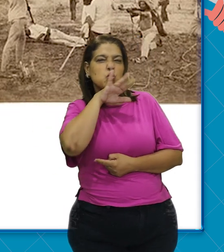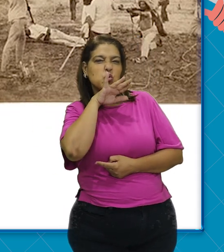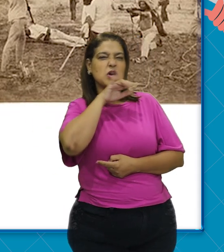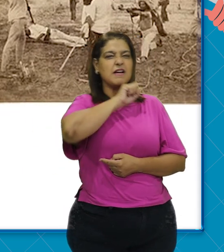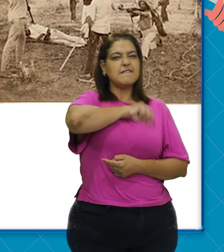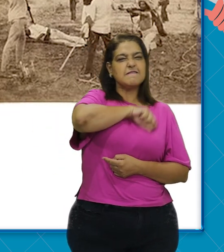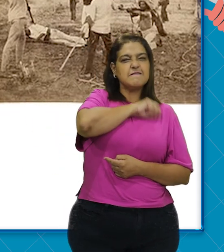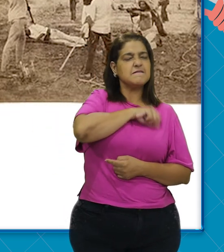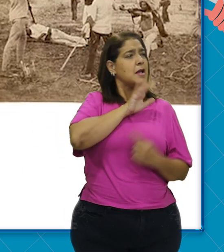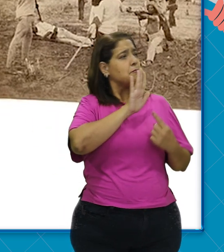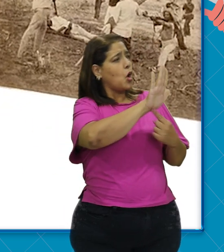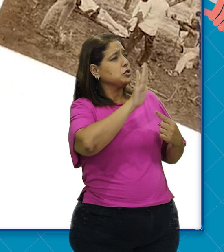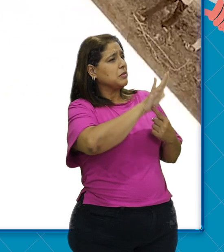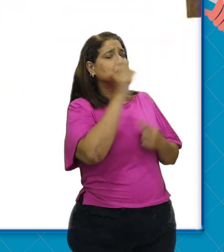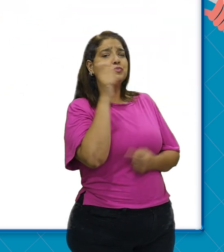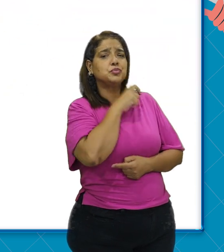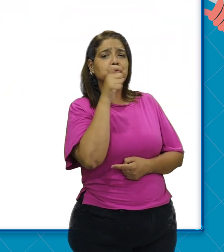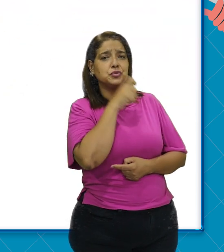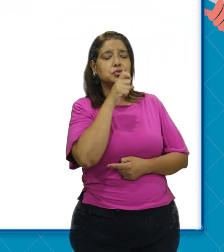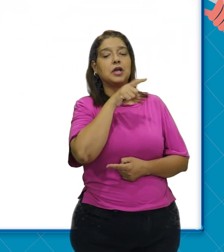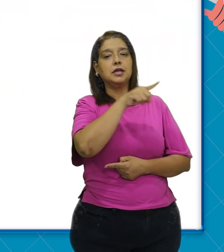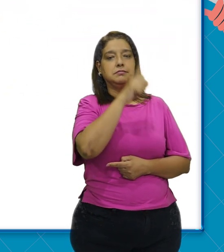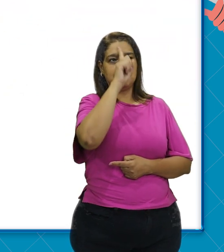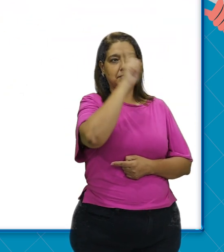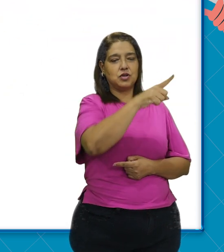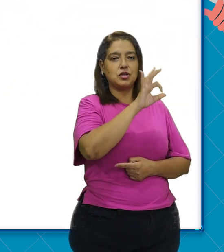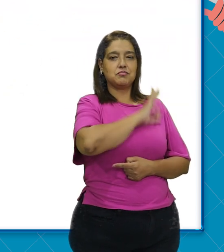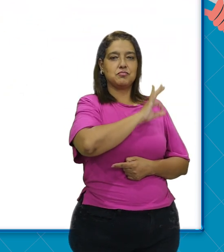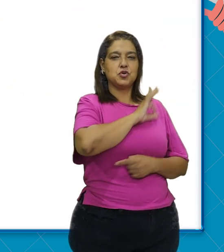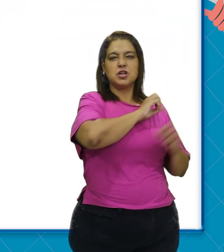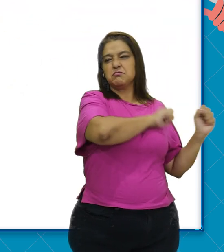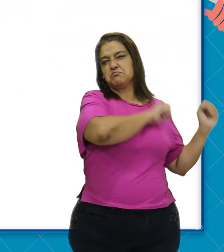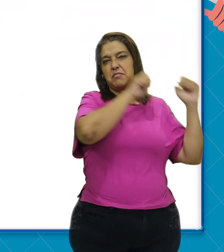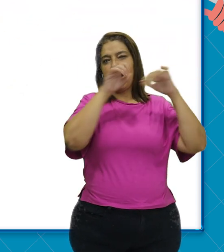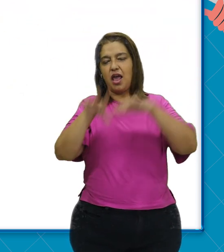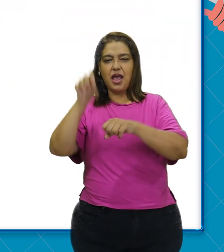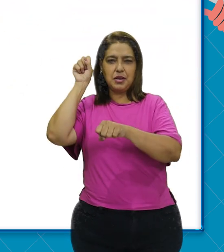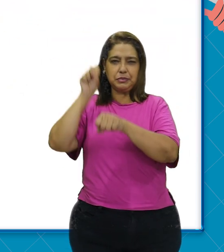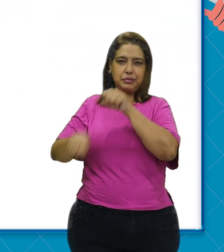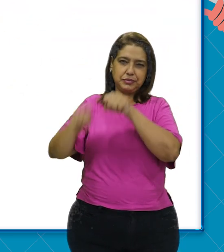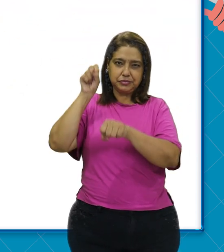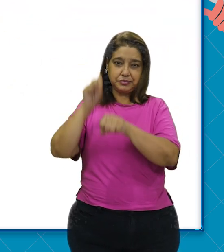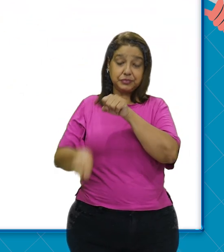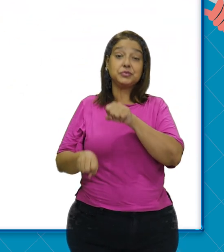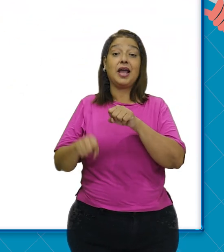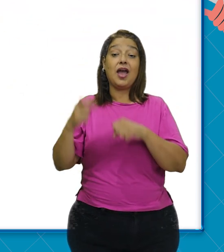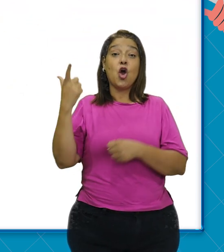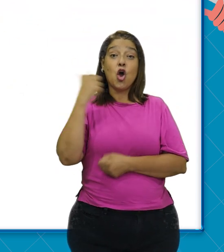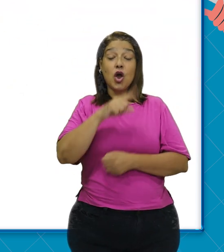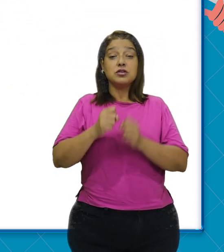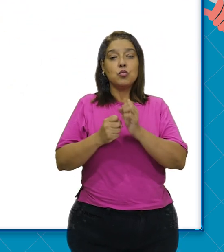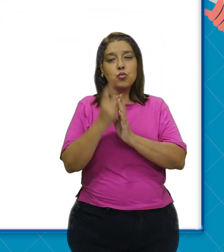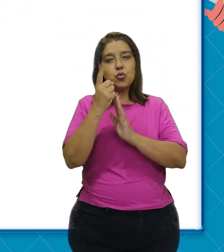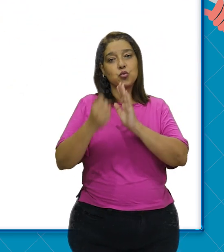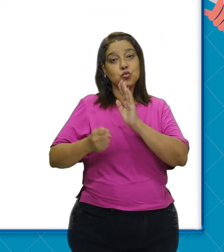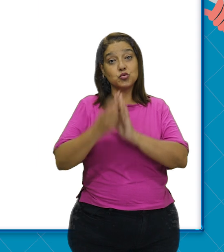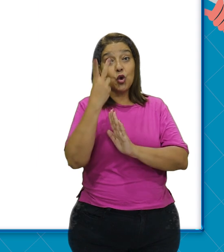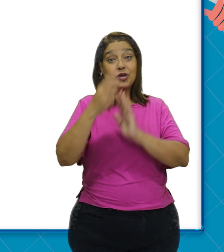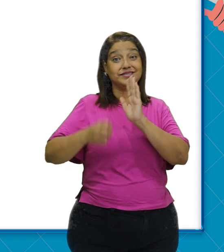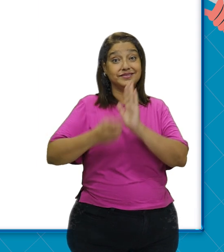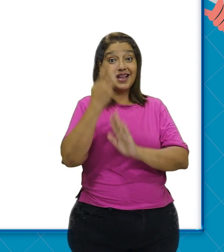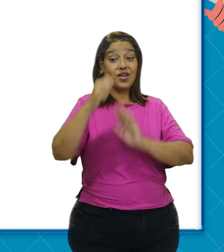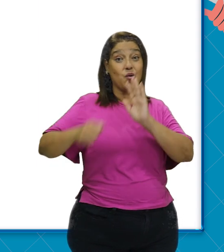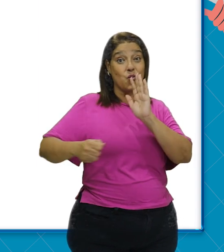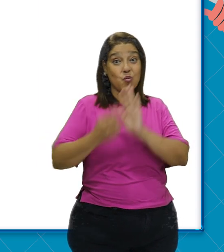impiedosos. Foram 12 mil soldados enviados para destruir Canudos, e somente na 4ª tentativa alcançaram seu objetivo e